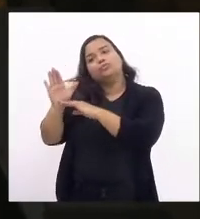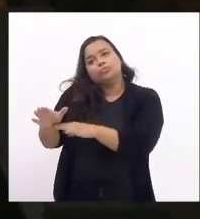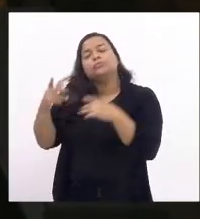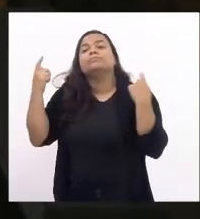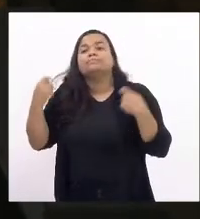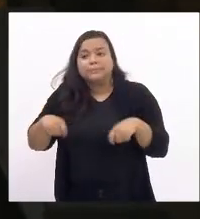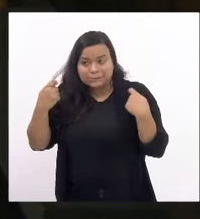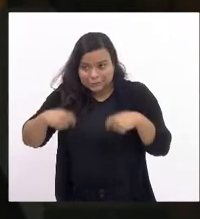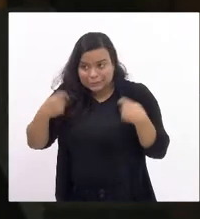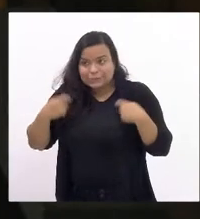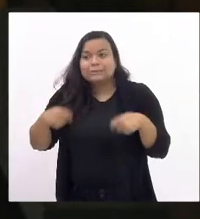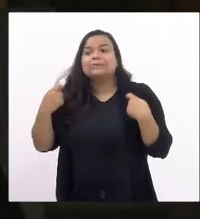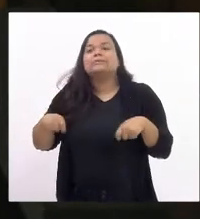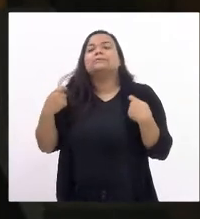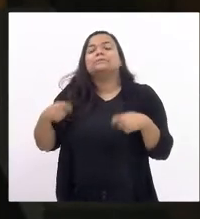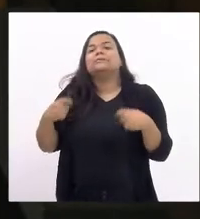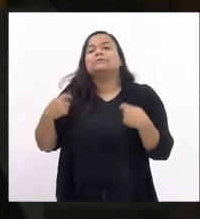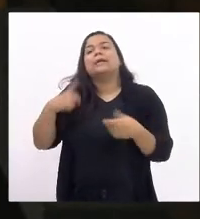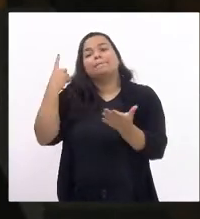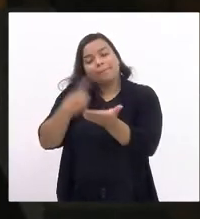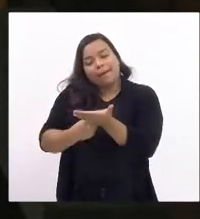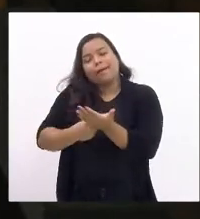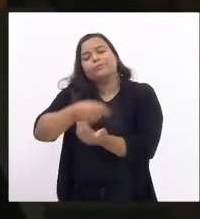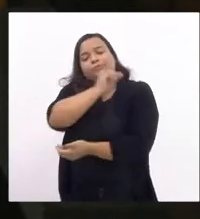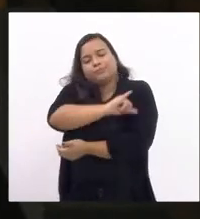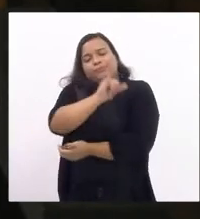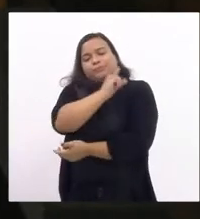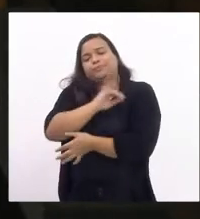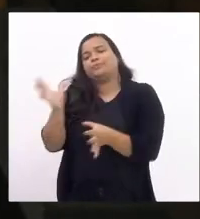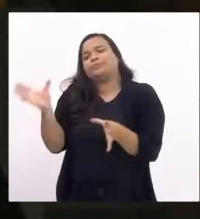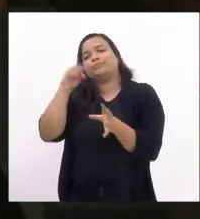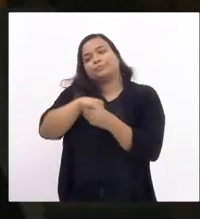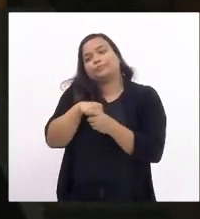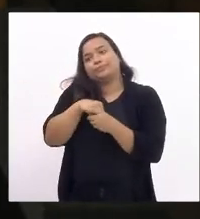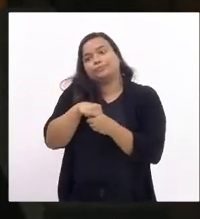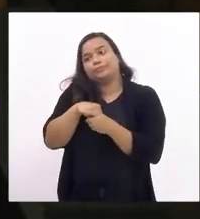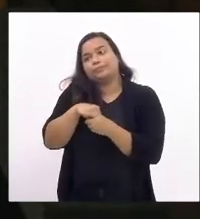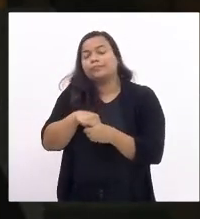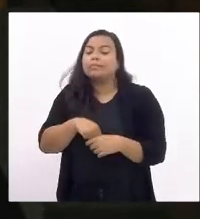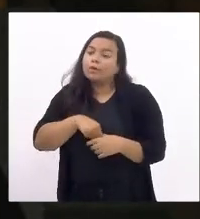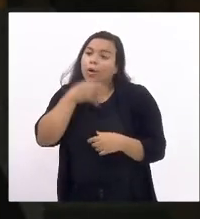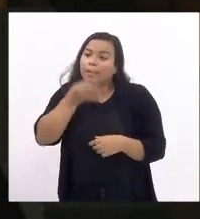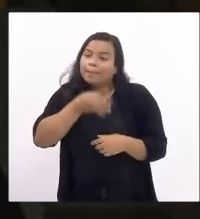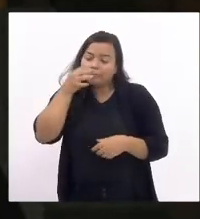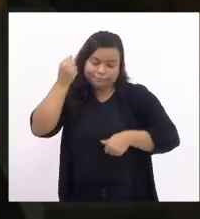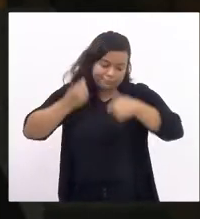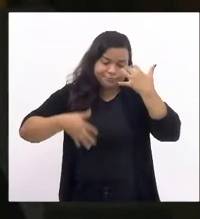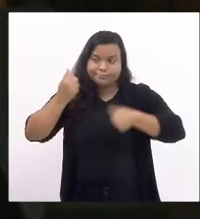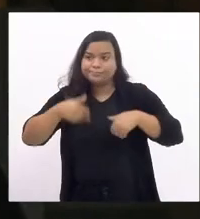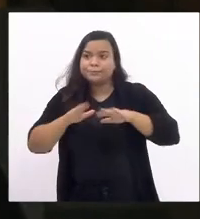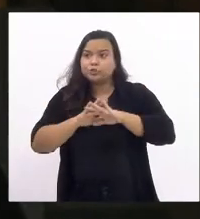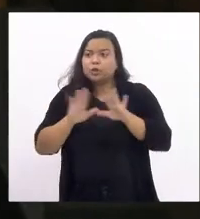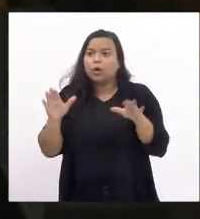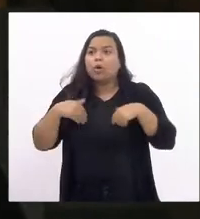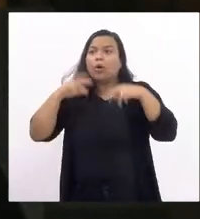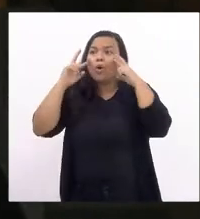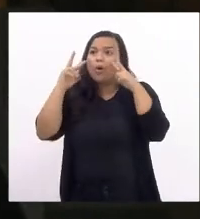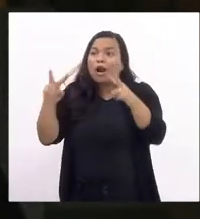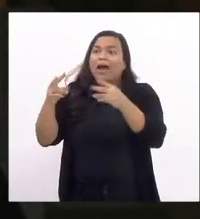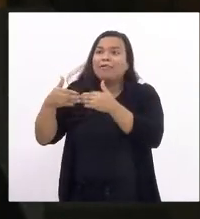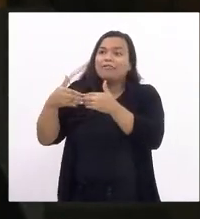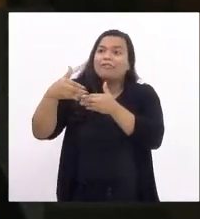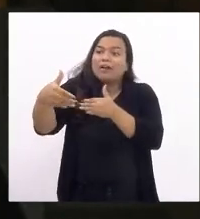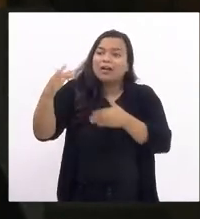inserida no Pacto RJ. Então, preciso fazer esses comentários já olhando um pouco para frente,